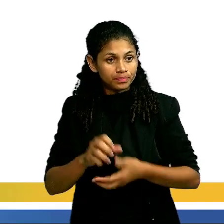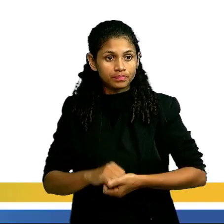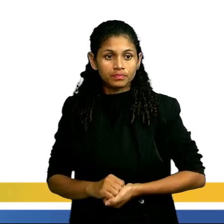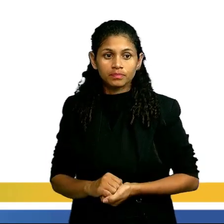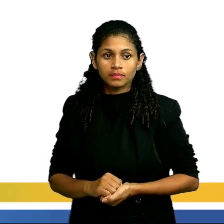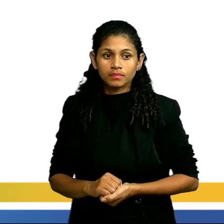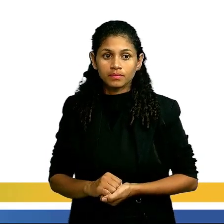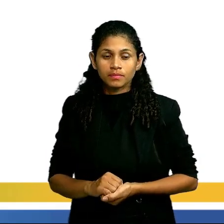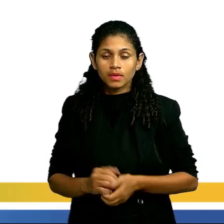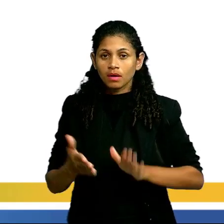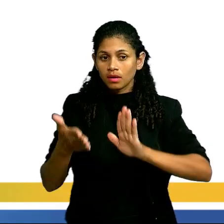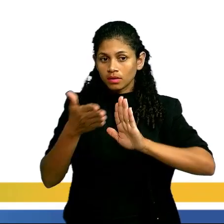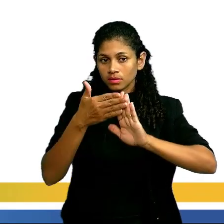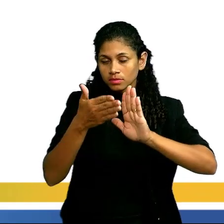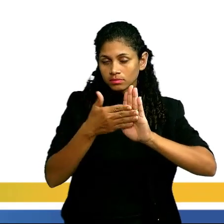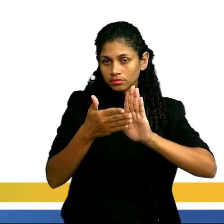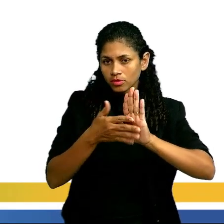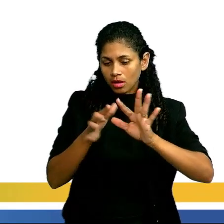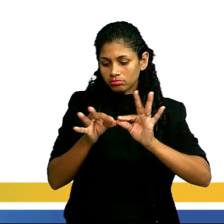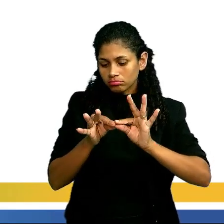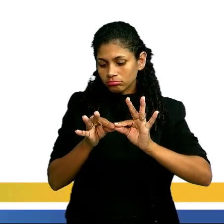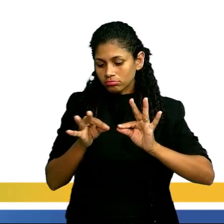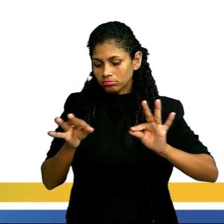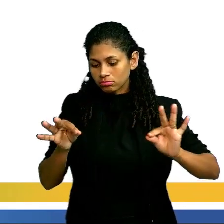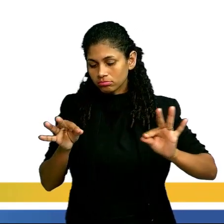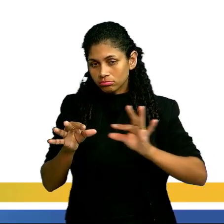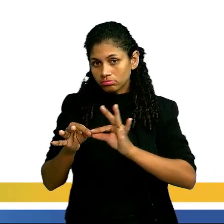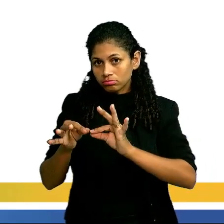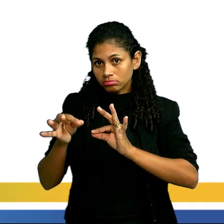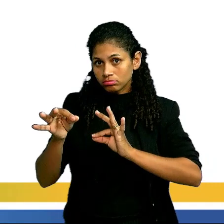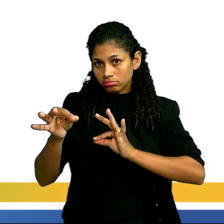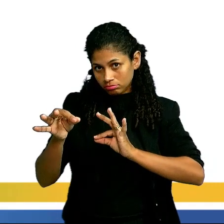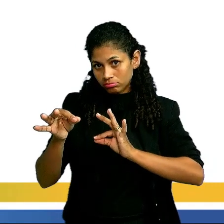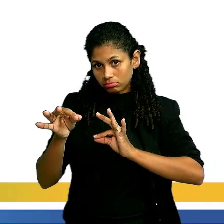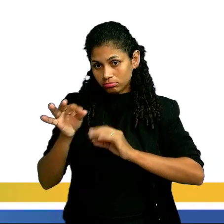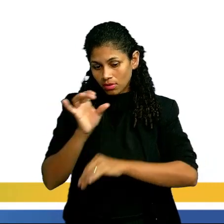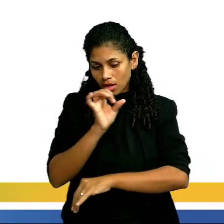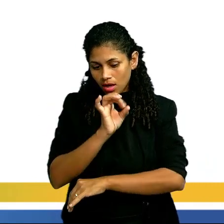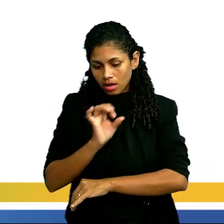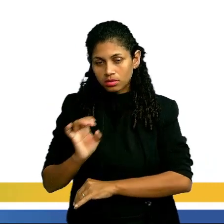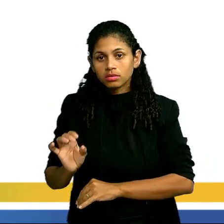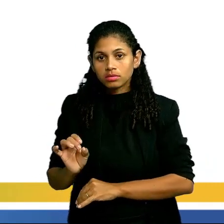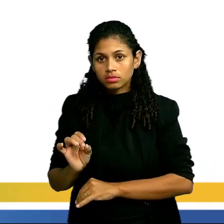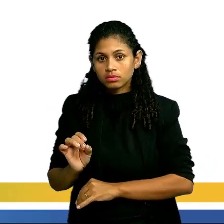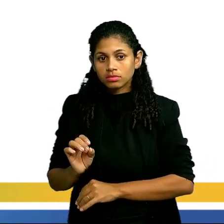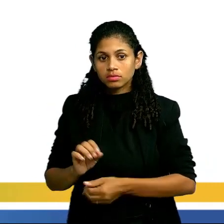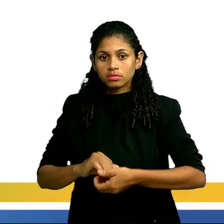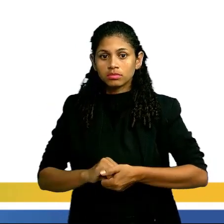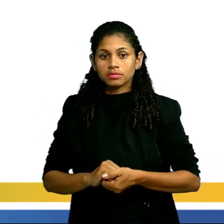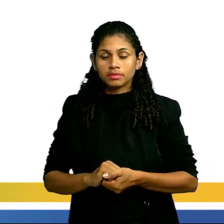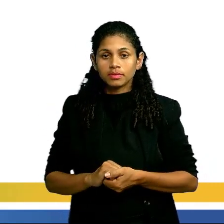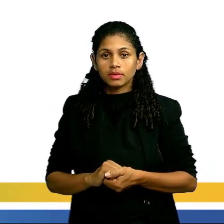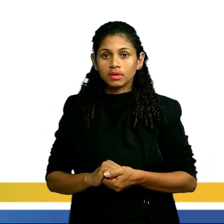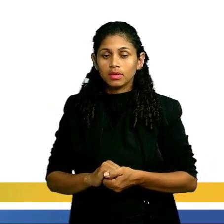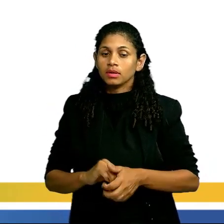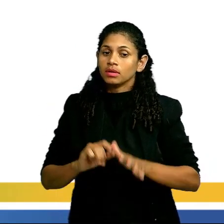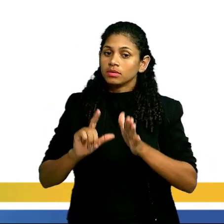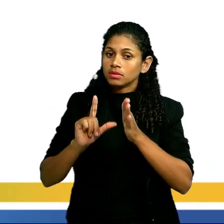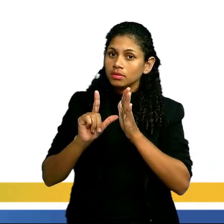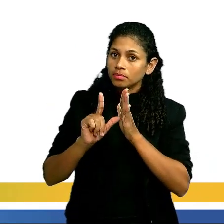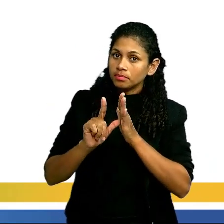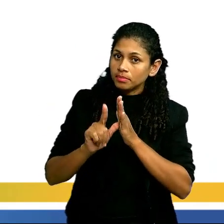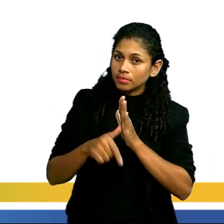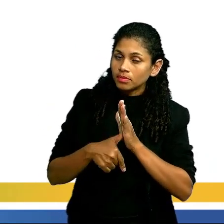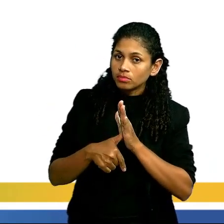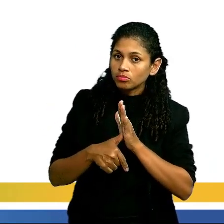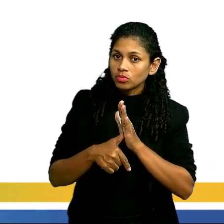vamos determinar as medidas de cada lado, tá, do logotipo, para, então, calcular